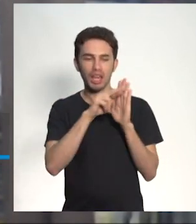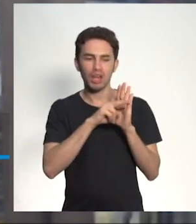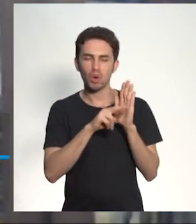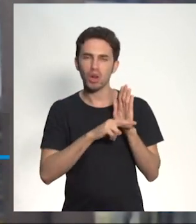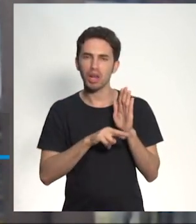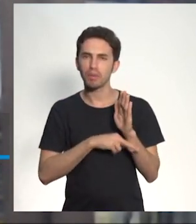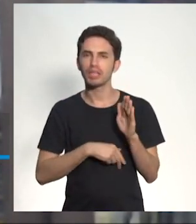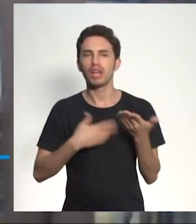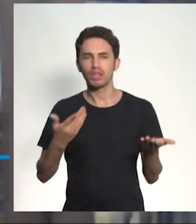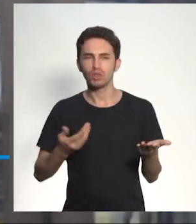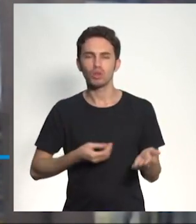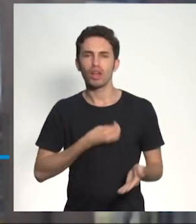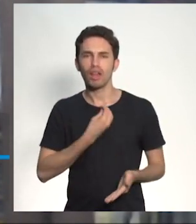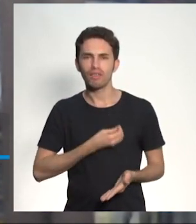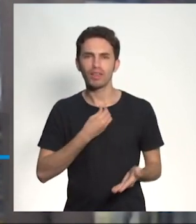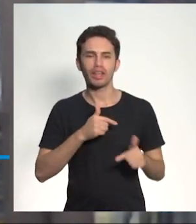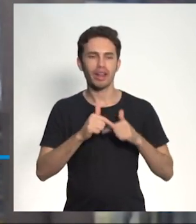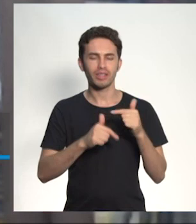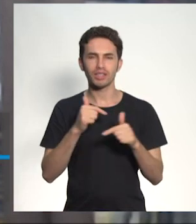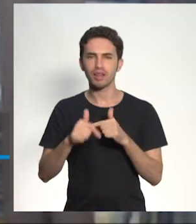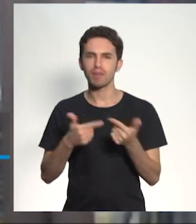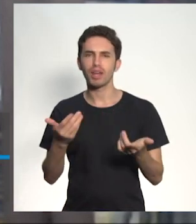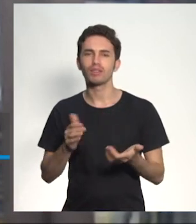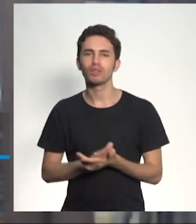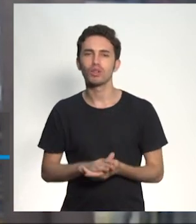situação de trabalho. E o professor Flávio trouxe aqui de novo.